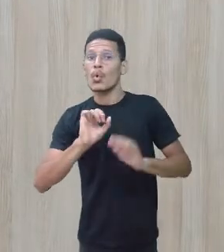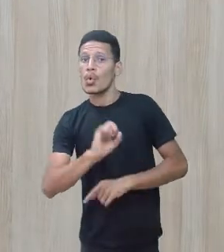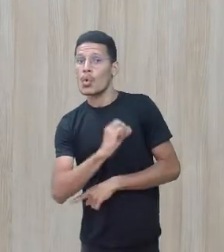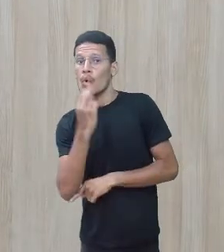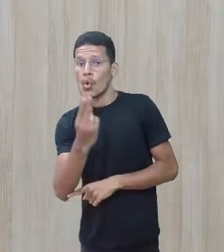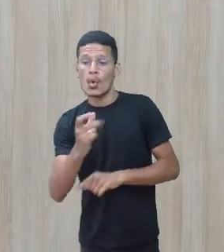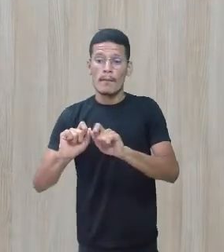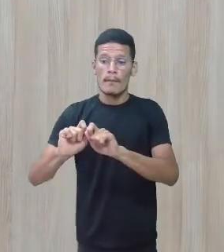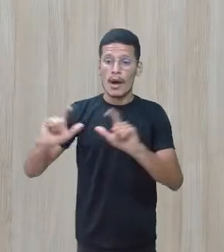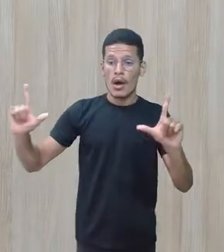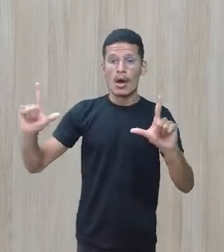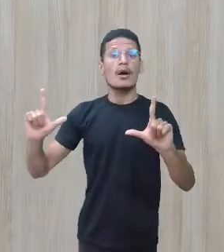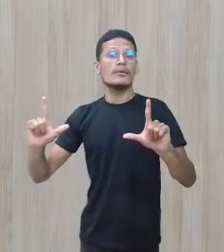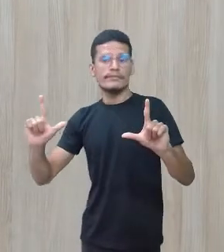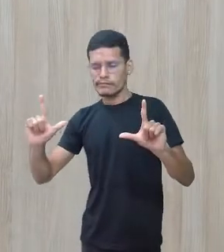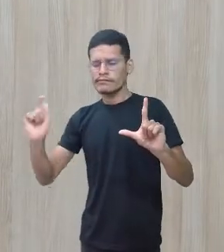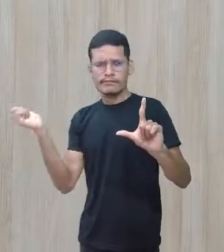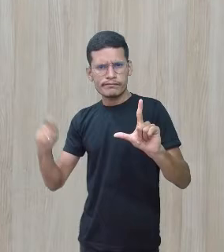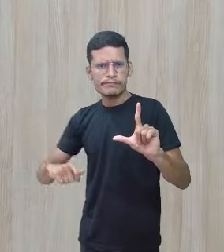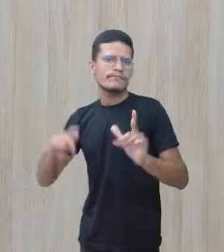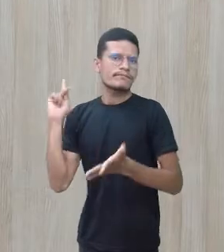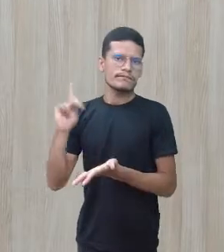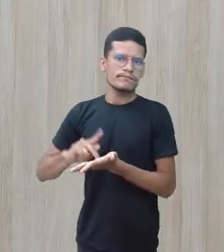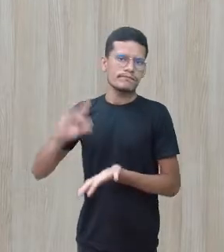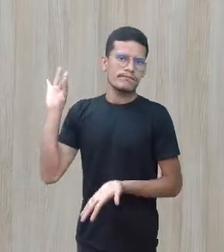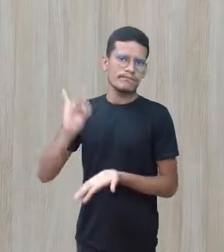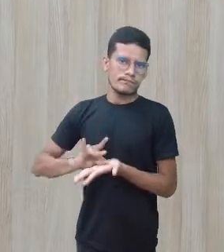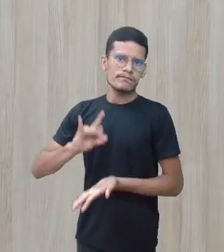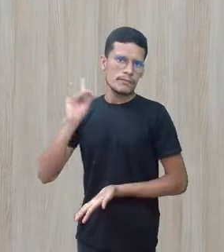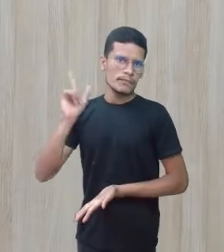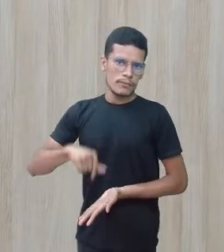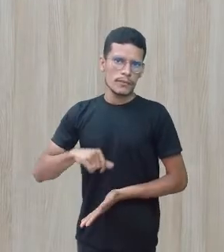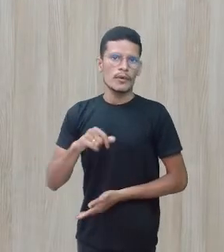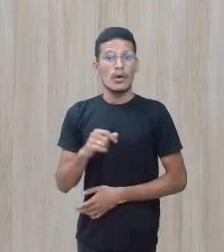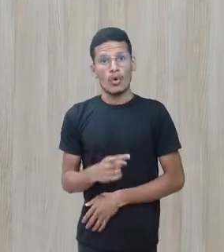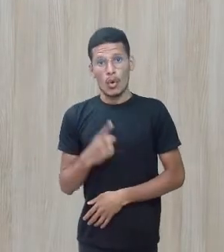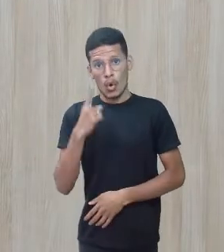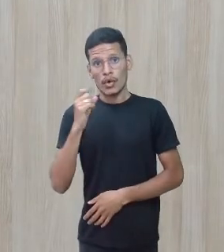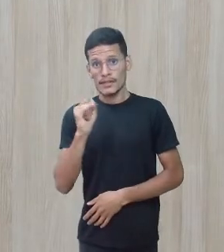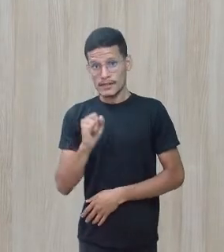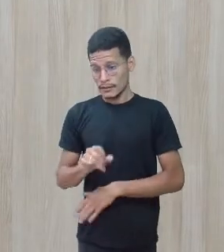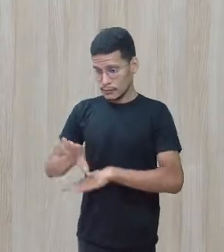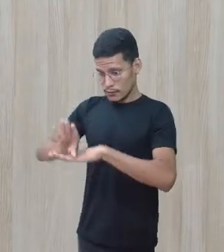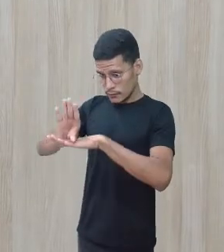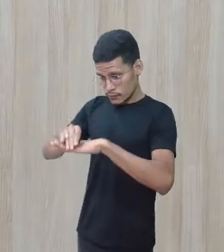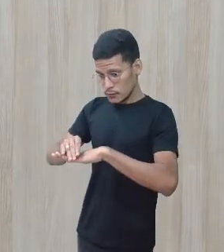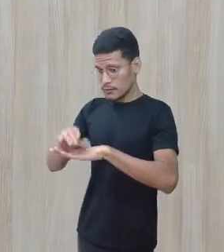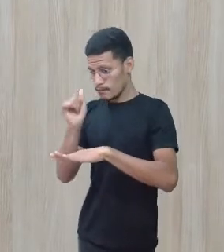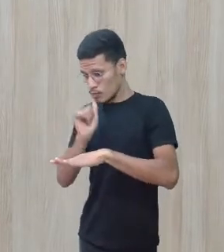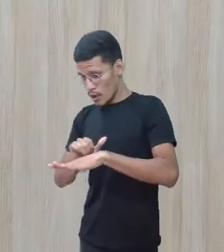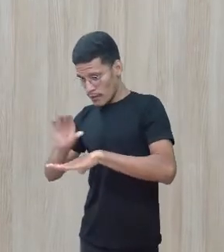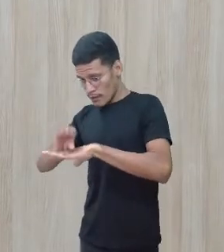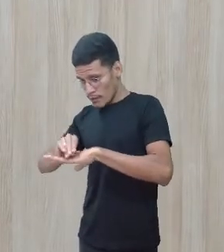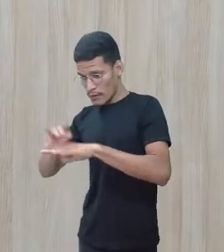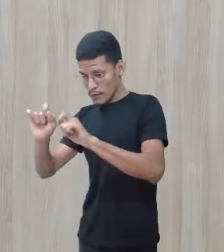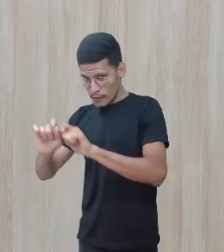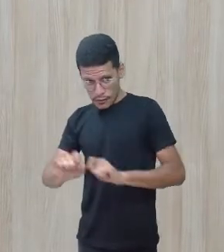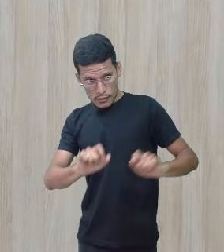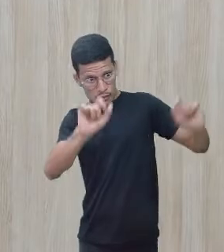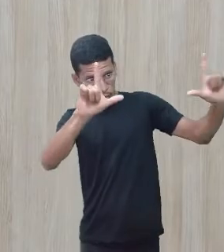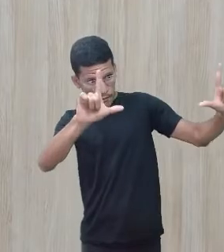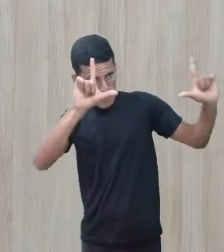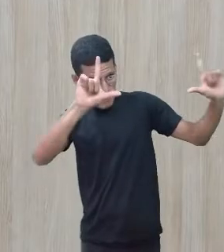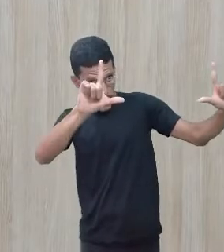ele aparecer maior do que ele de fato é, né? Se a gente tirar a foto de uma moça e colocar no outdoor, a intenção